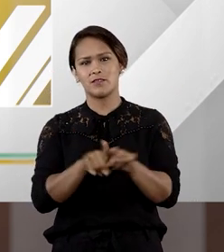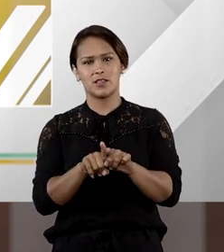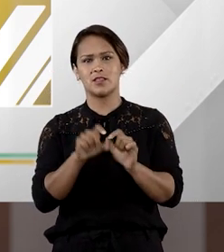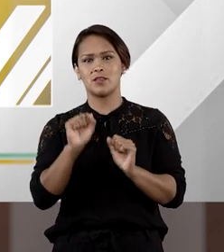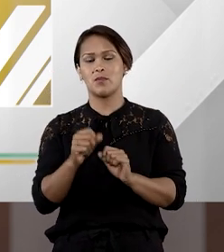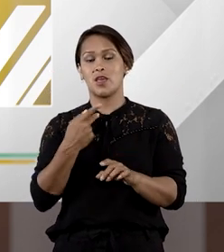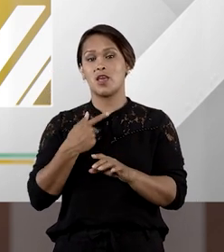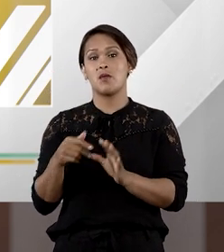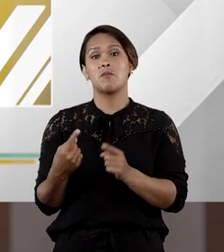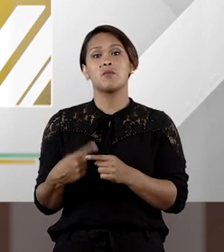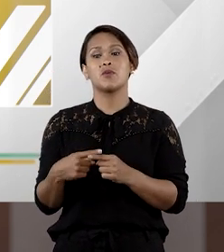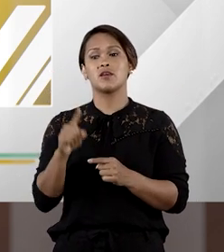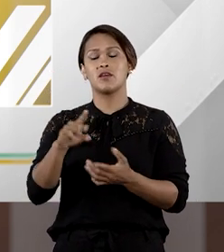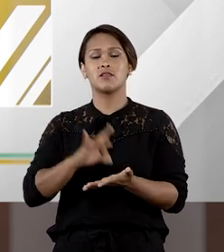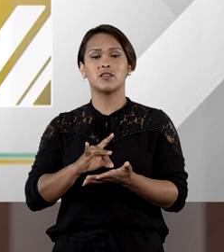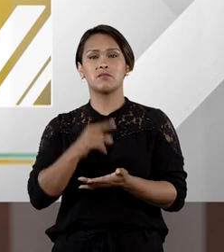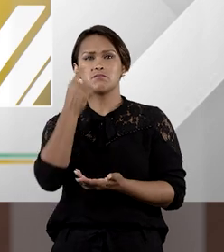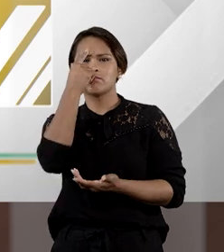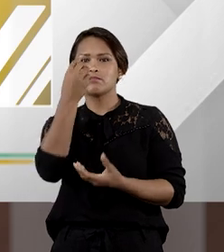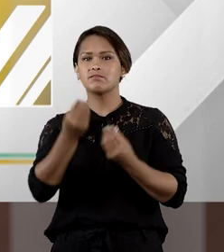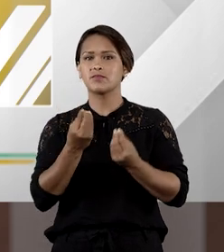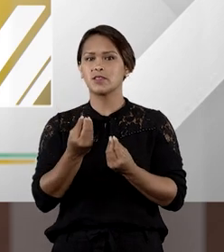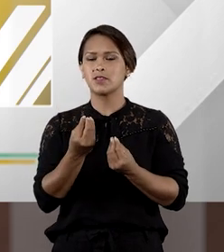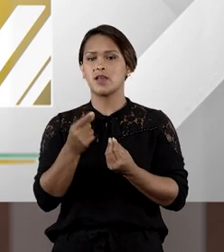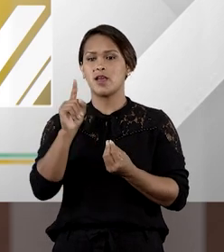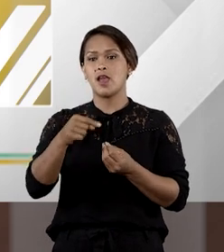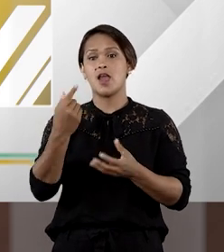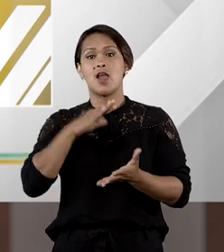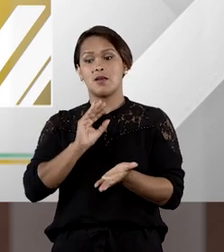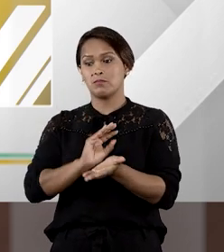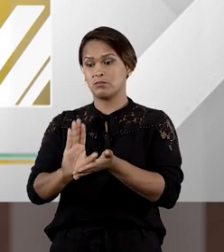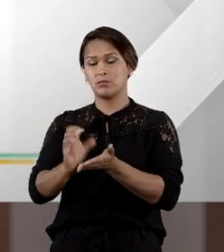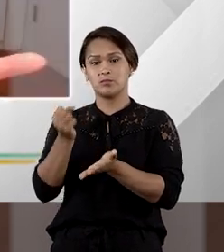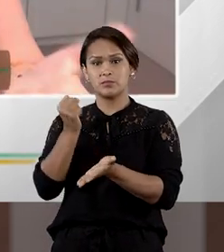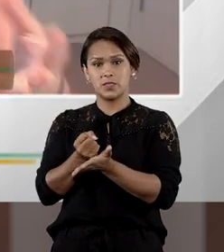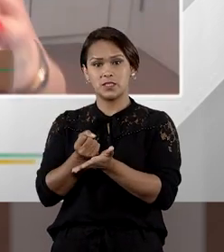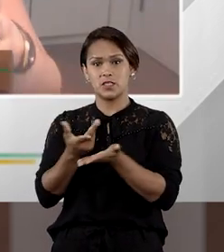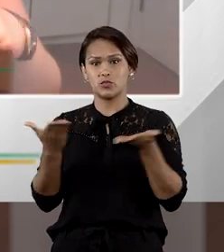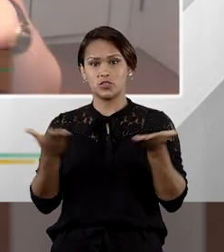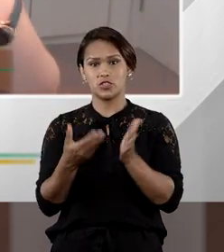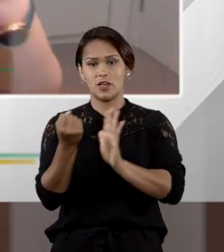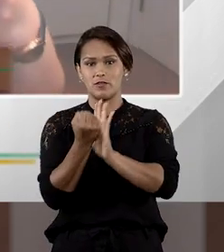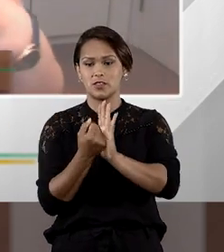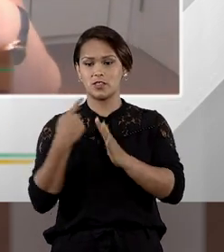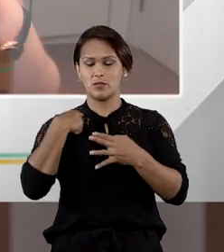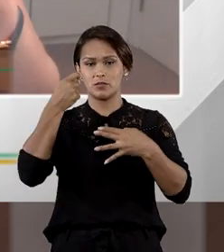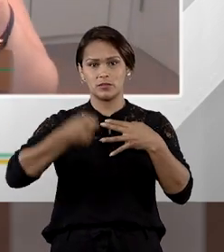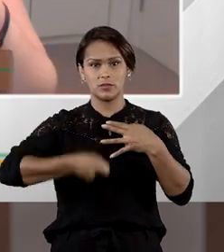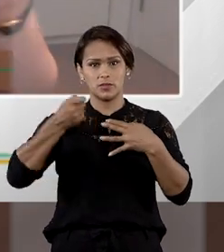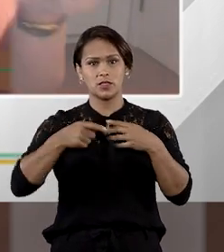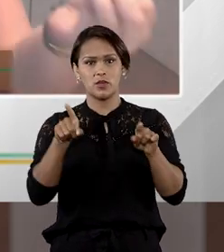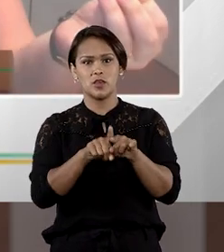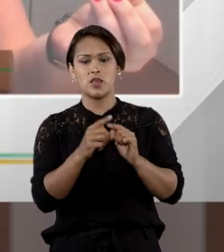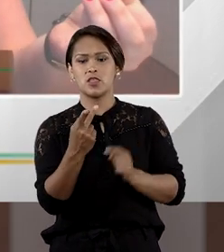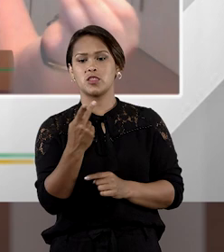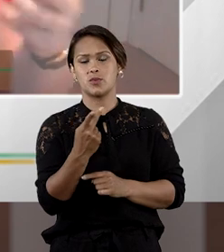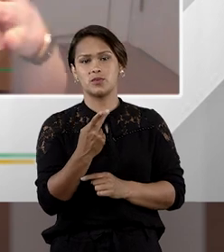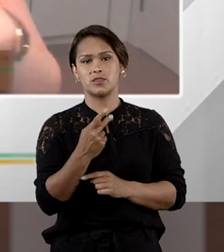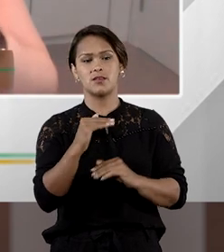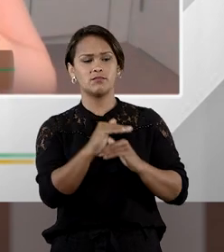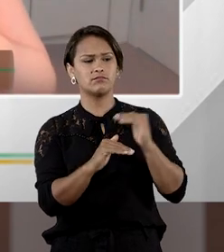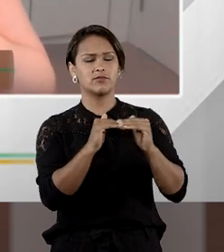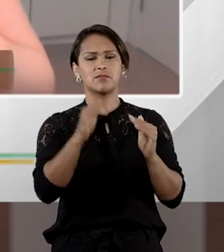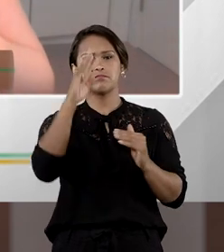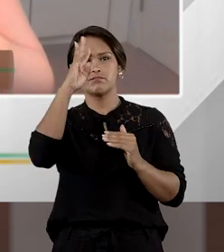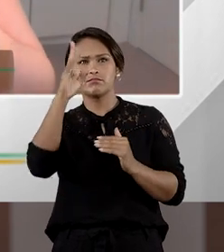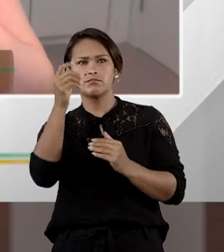também, Fátima, porque, na verdade, a gente tem que pensar o seguinte, a pensão já foi fixada, né? E isso, então, vai ter duas camadas.